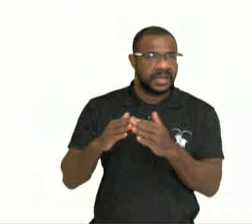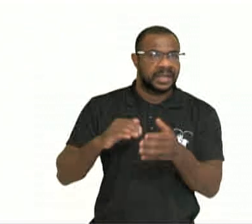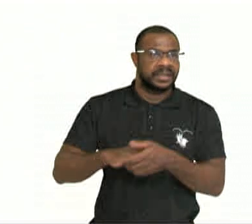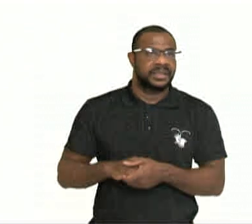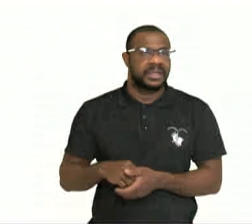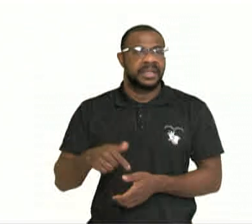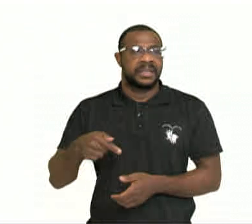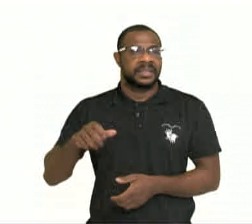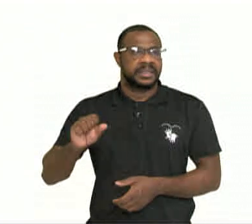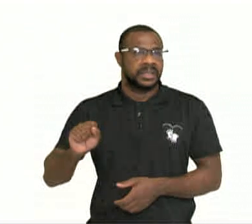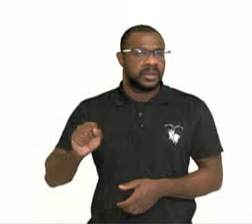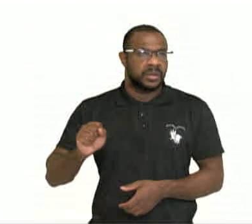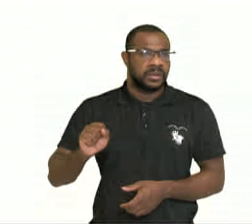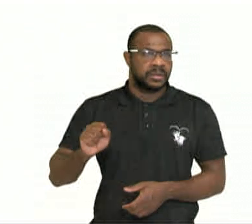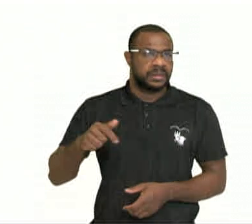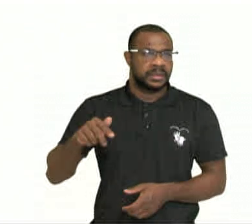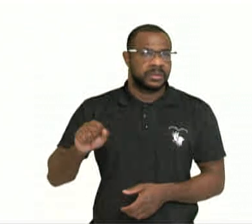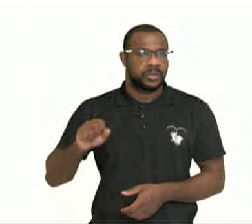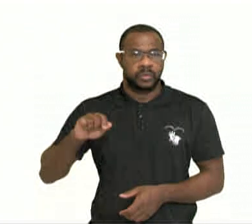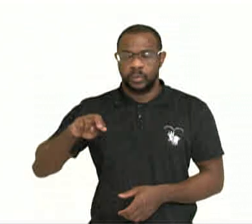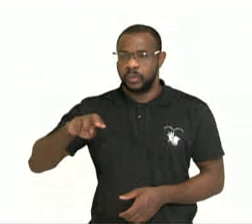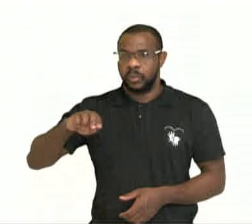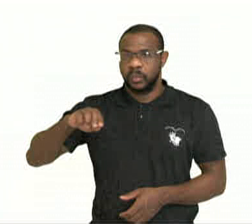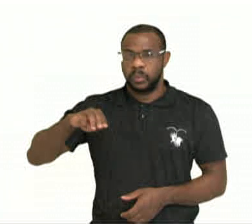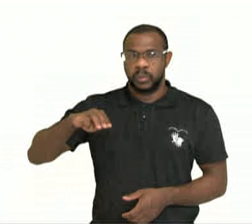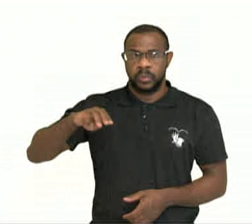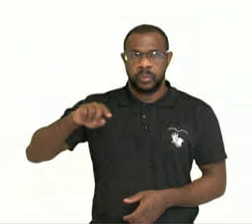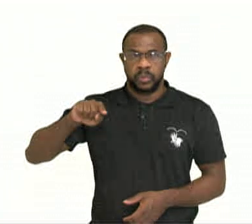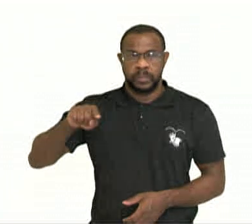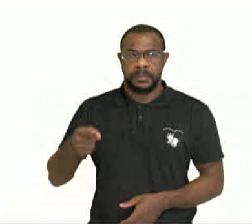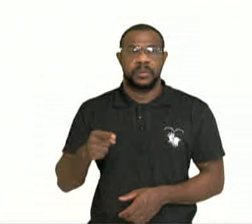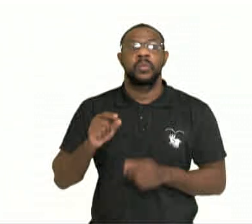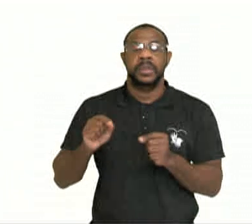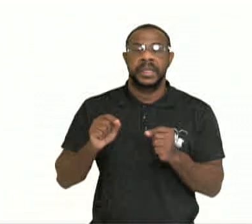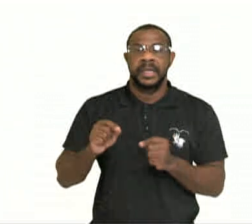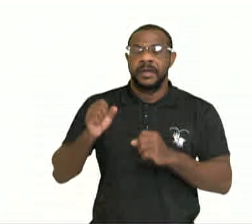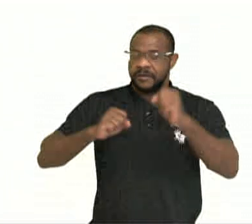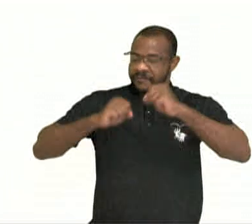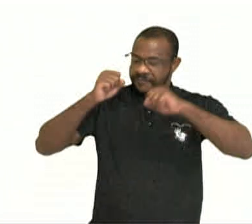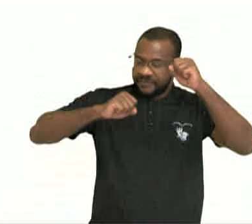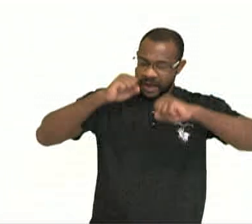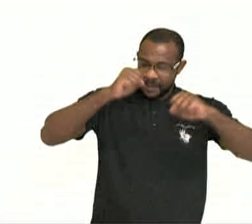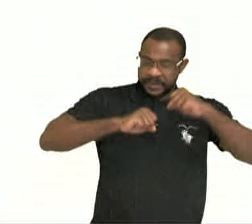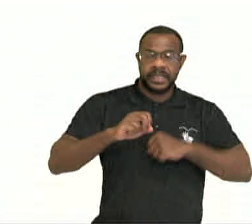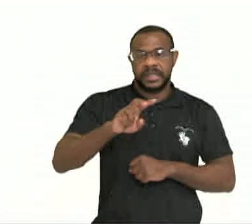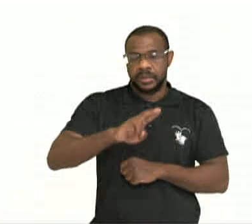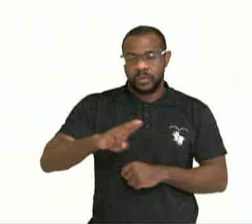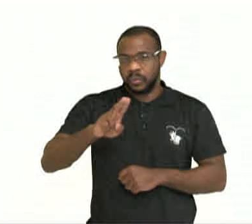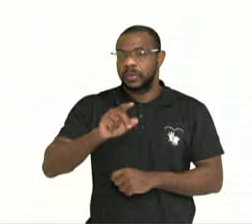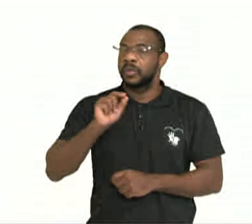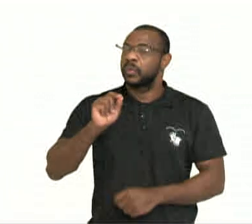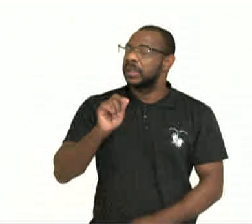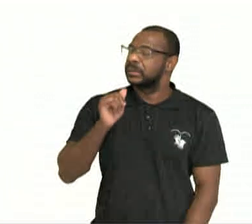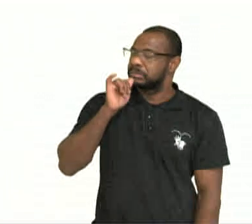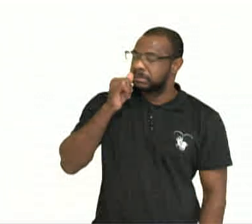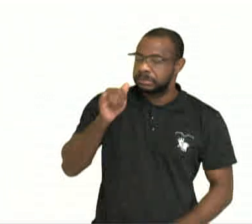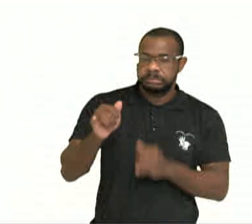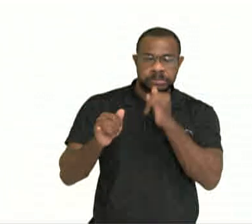estabelecimentos comerciais e 356 mil propriedades rurais, gerando